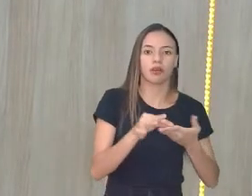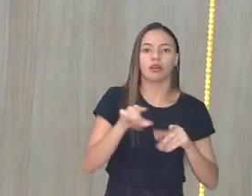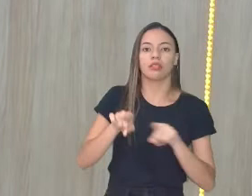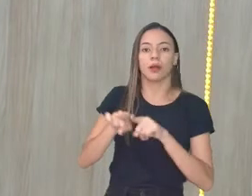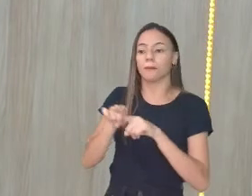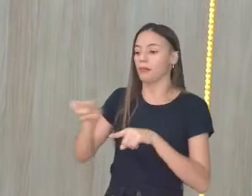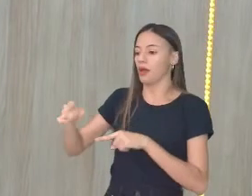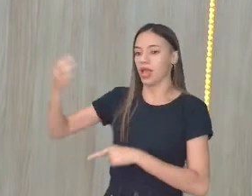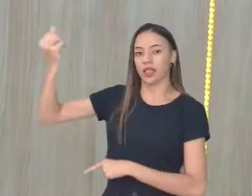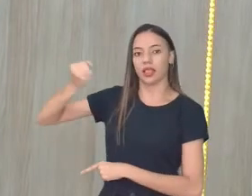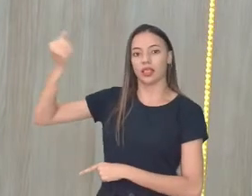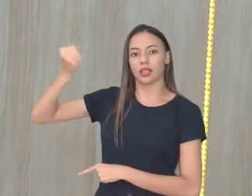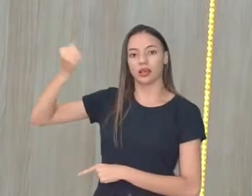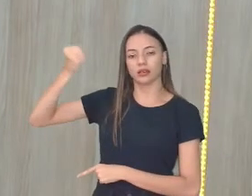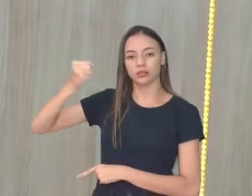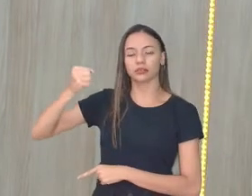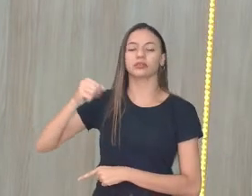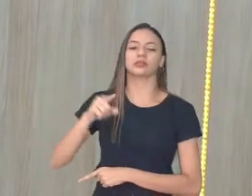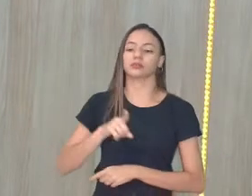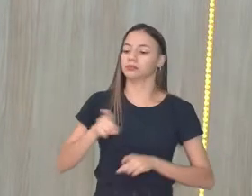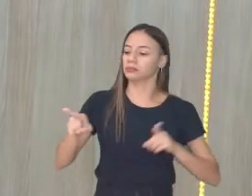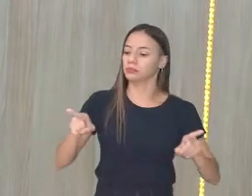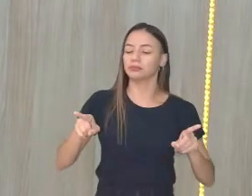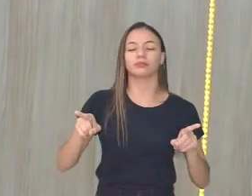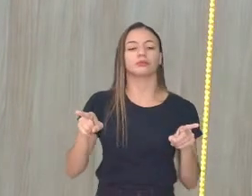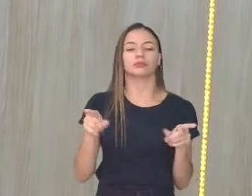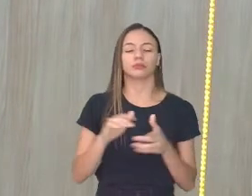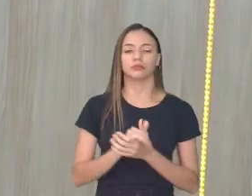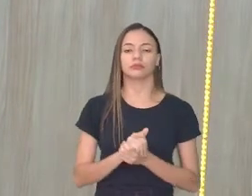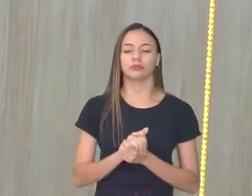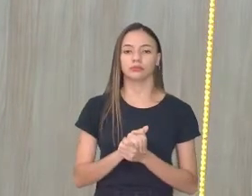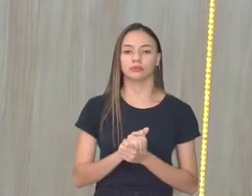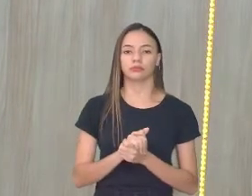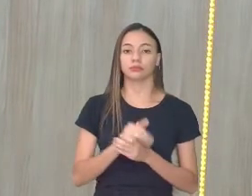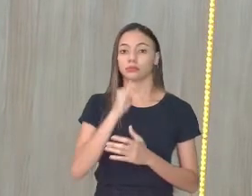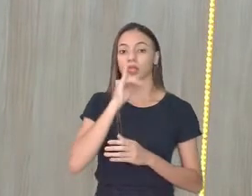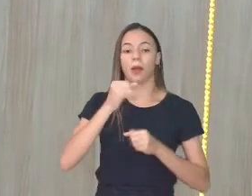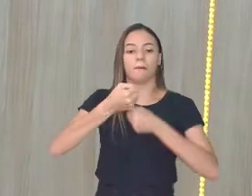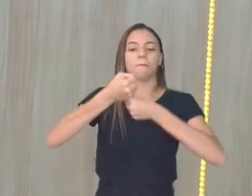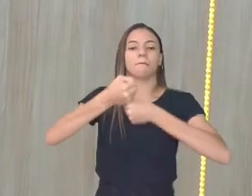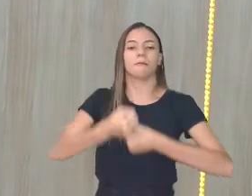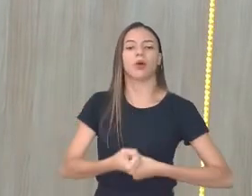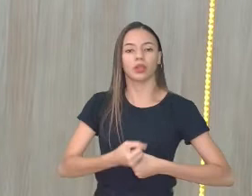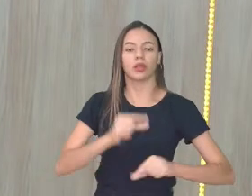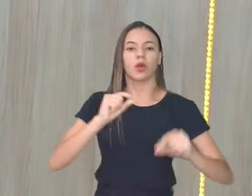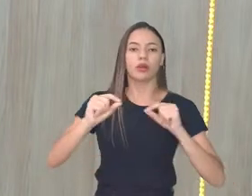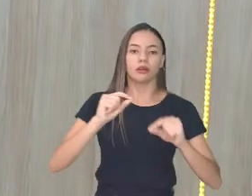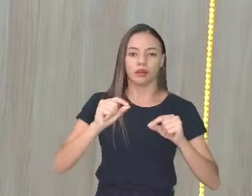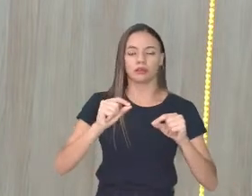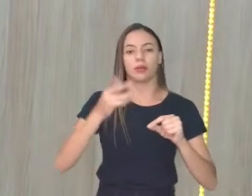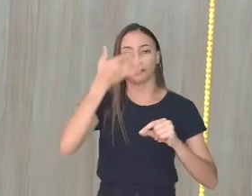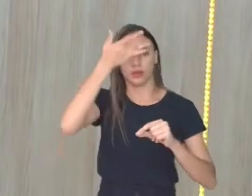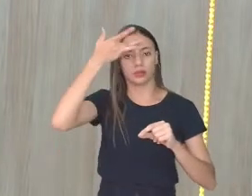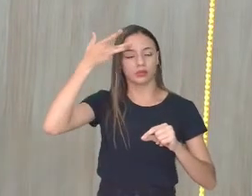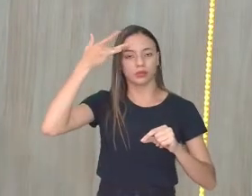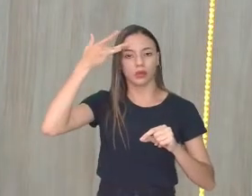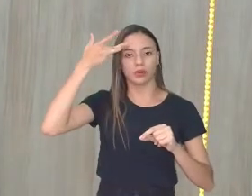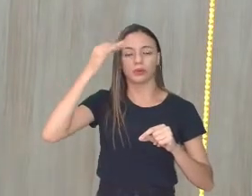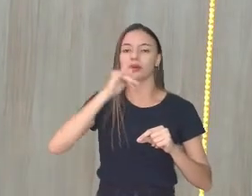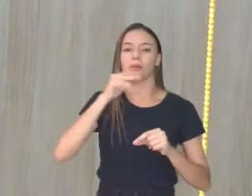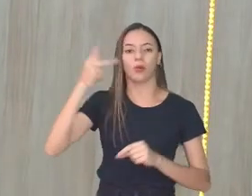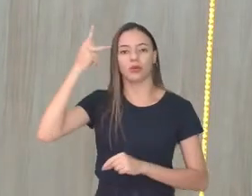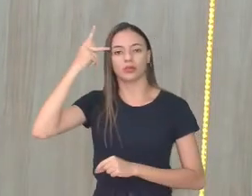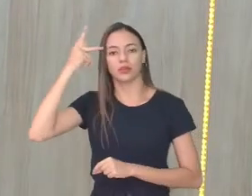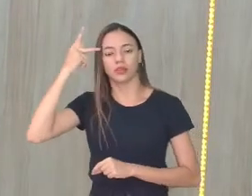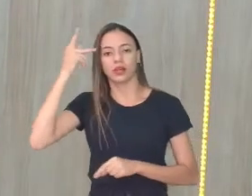leite, onde a gente tinha se sucedendo, né, no poder, indicados, né, por São Paulo